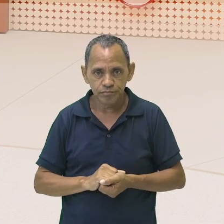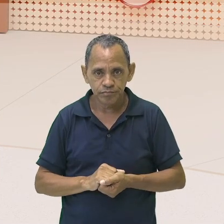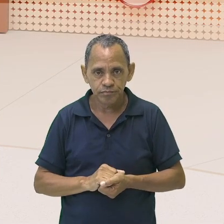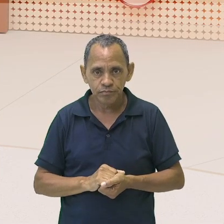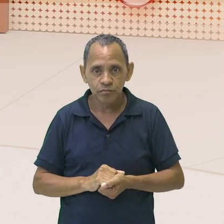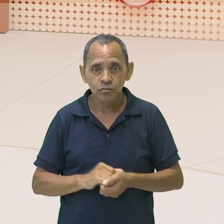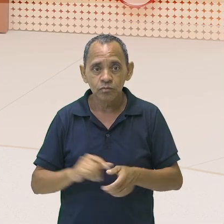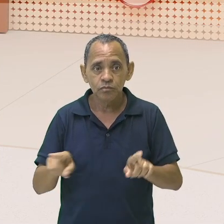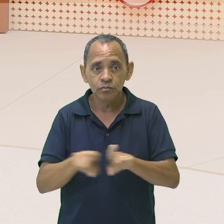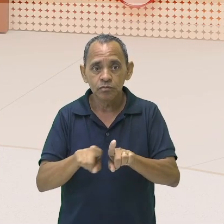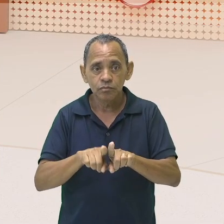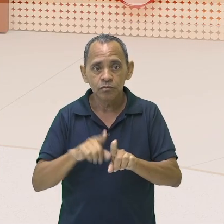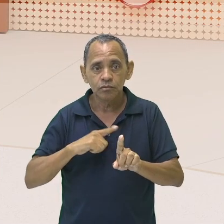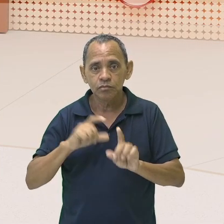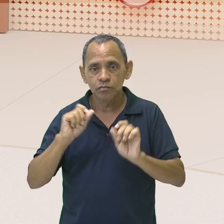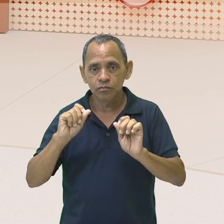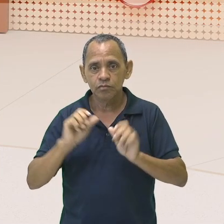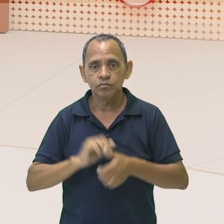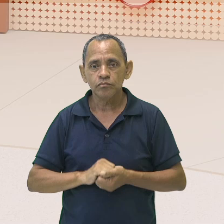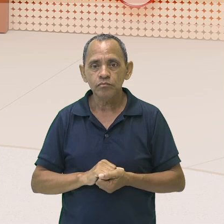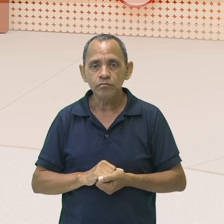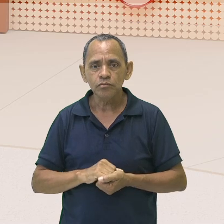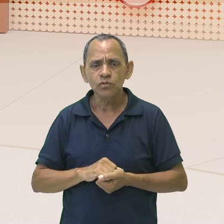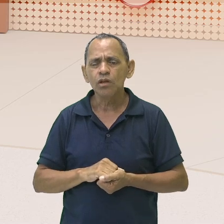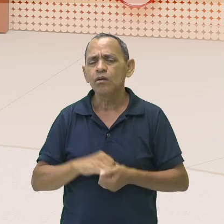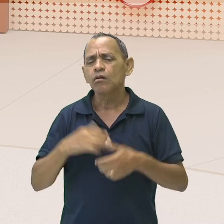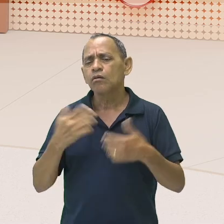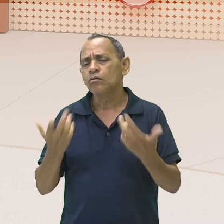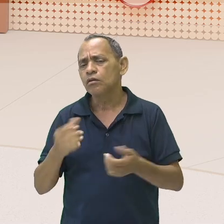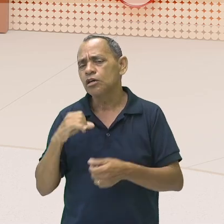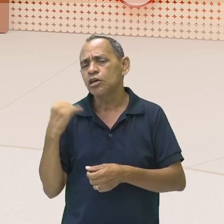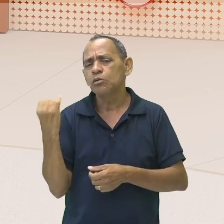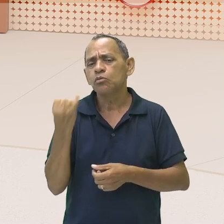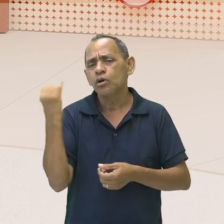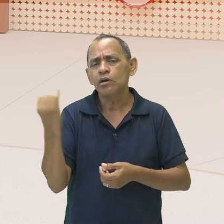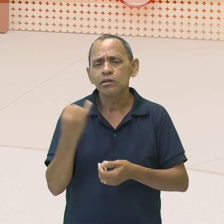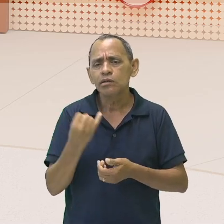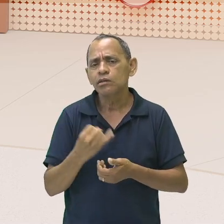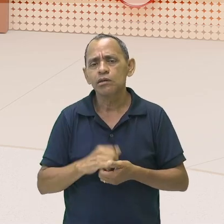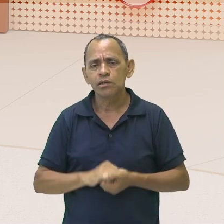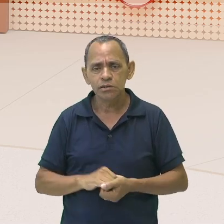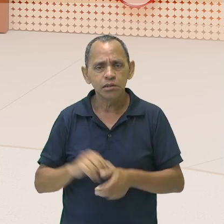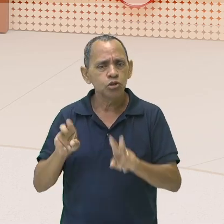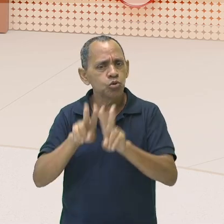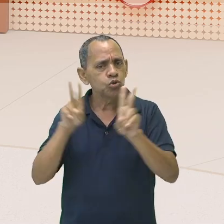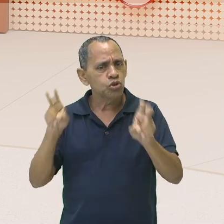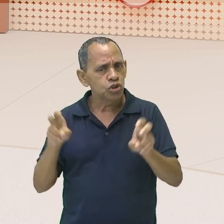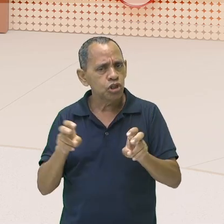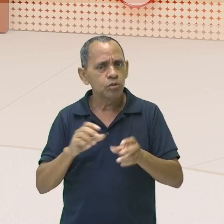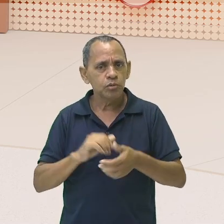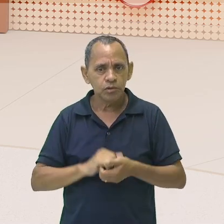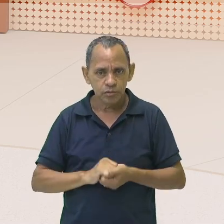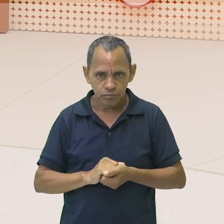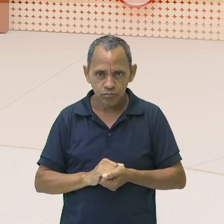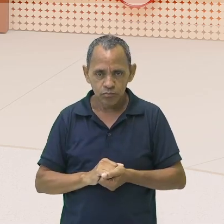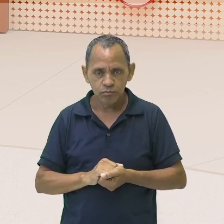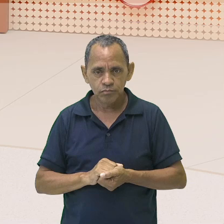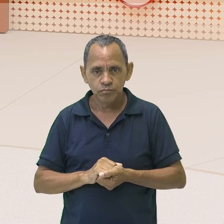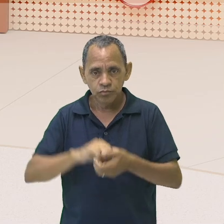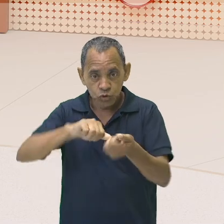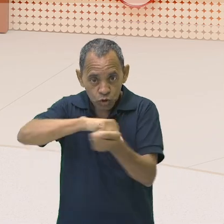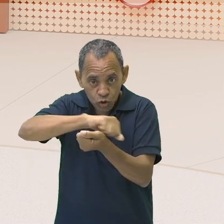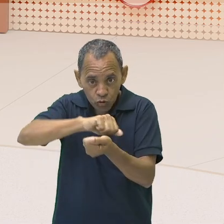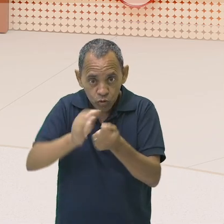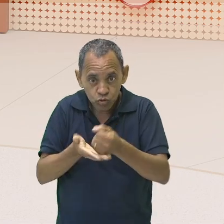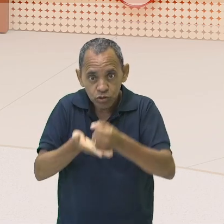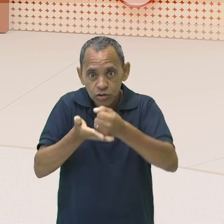dessas conferências, da importância dela para o debate relacionado ao meio ambiente e à promoção do desenvolvimento sustentável, a gente